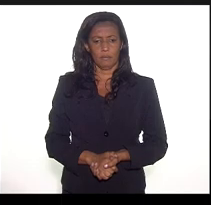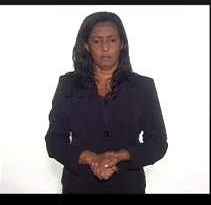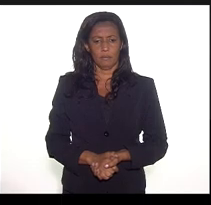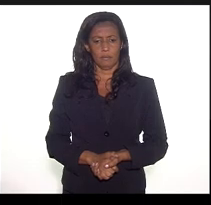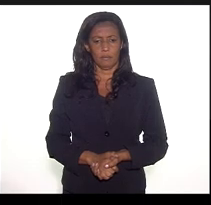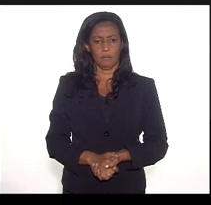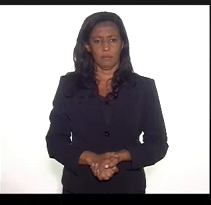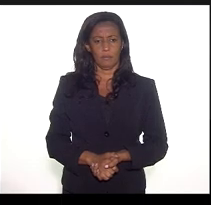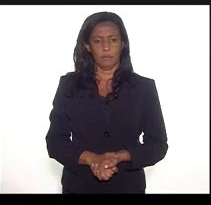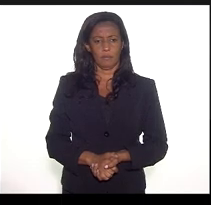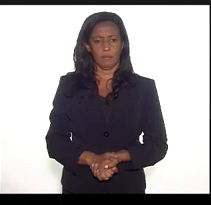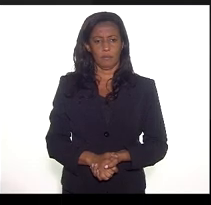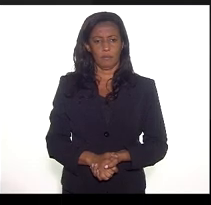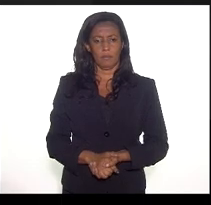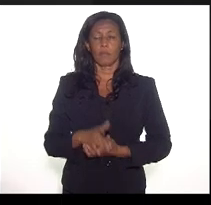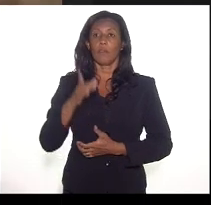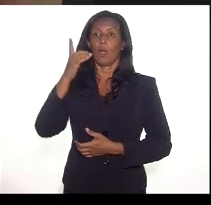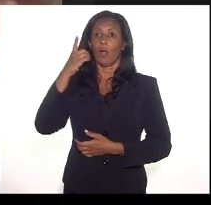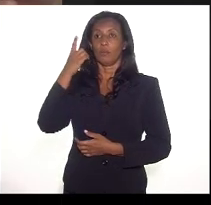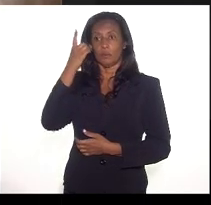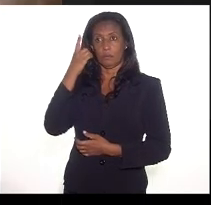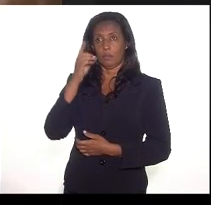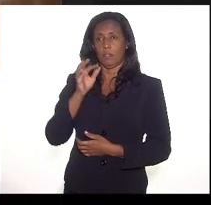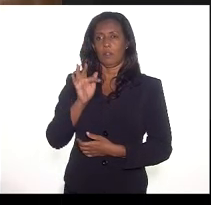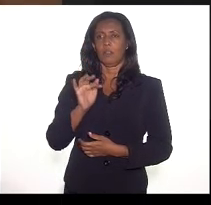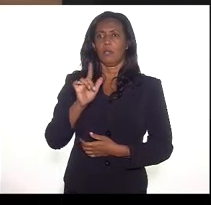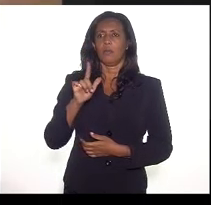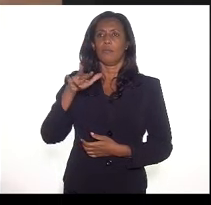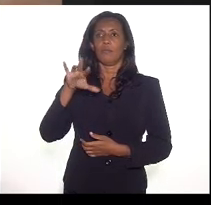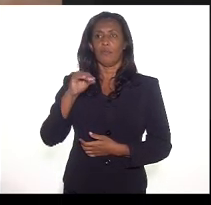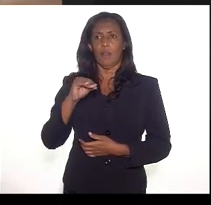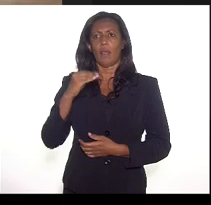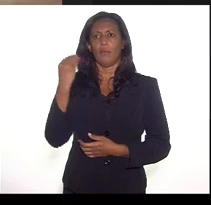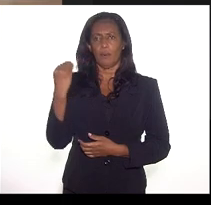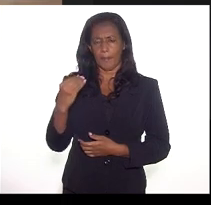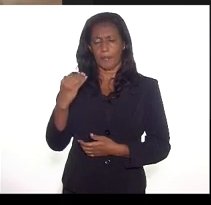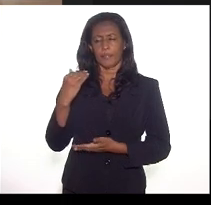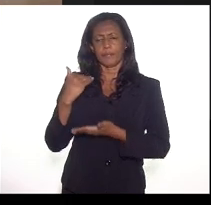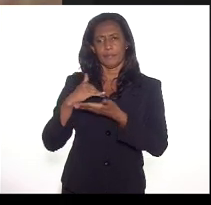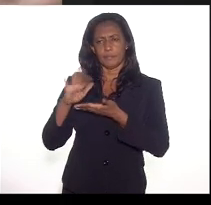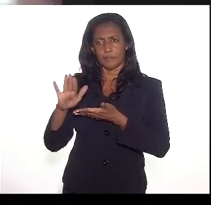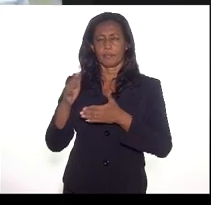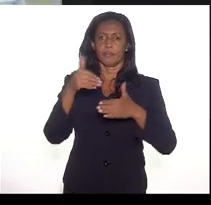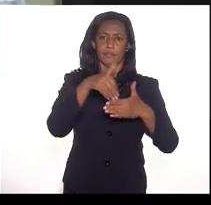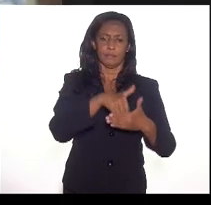Vamos organizar aqui. Deputado, só um pouquinho, deputado Marcos. O deputado Flávio Serafini vai ter a oportunidade de encaminhar a votação.